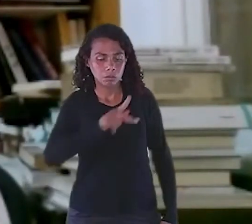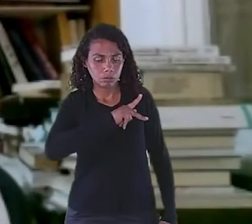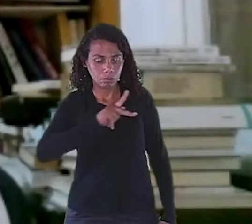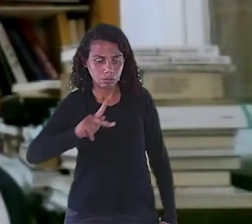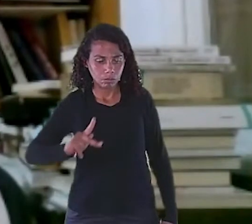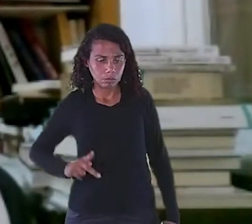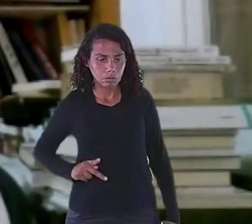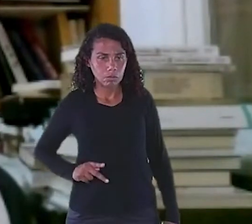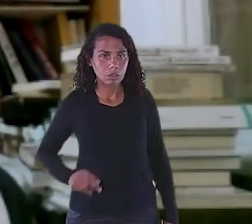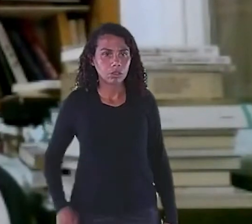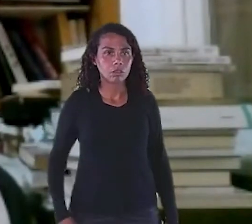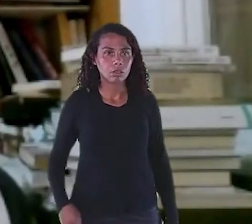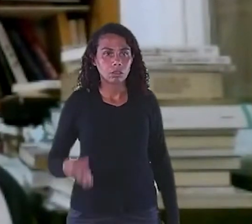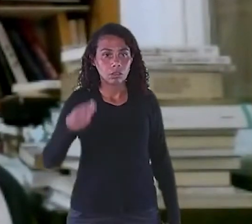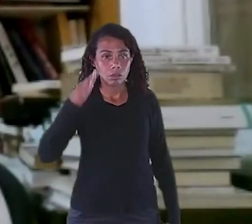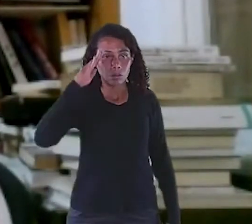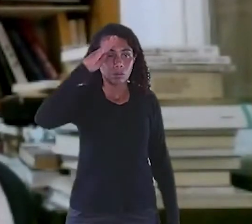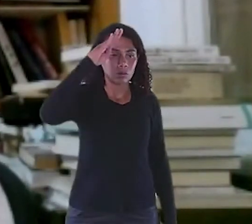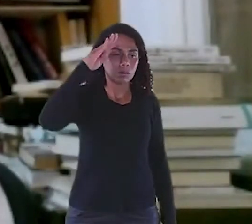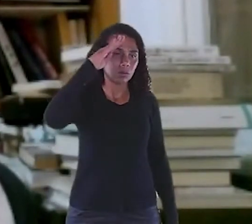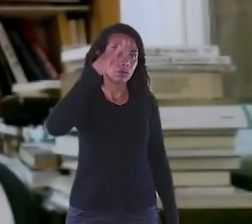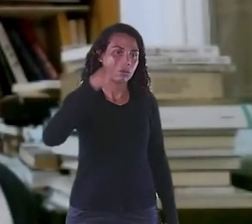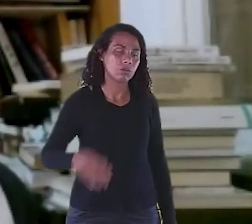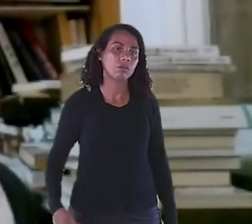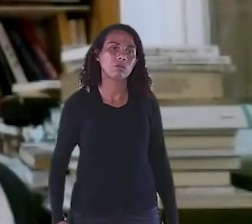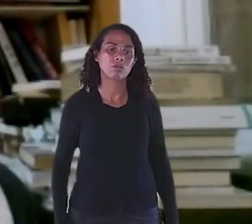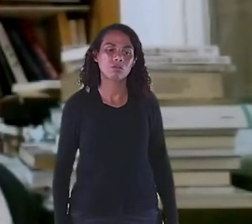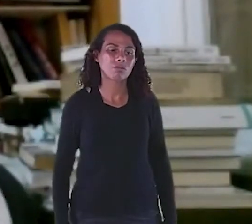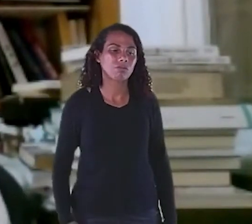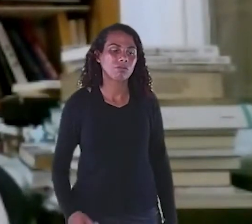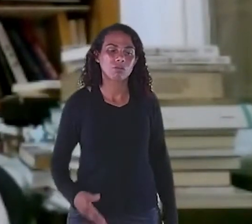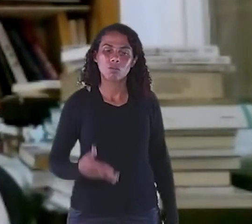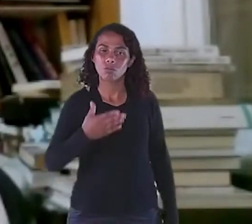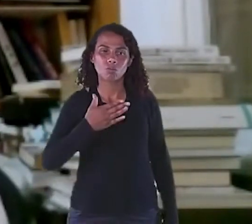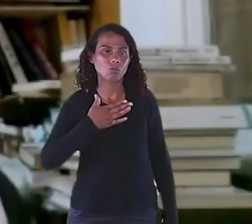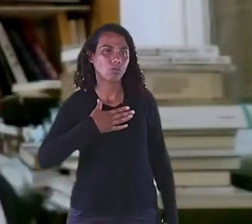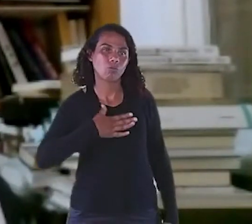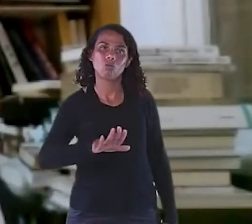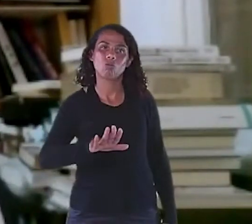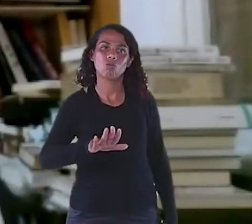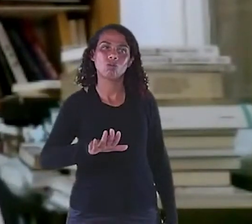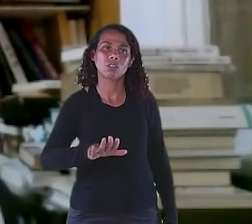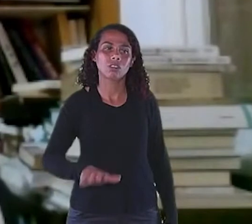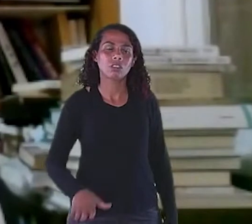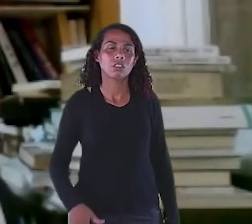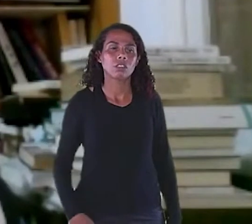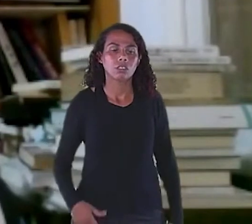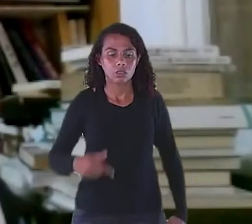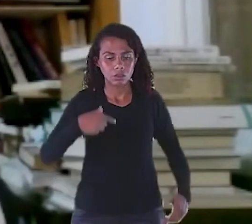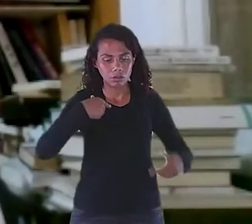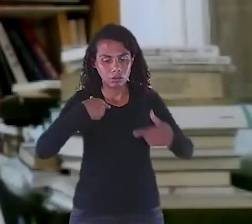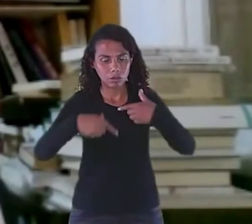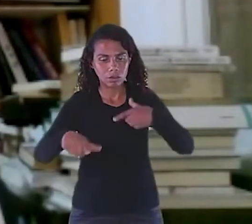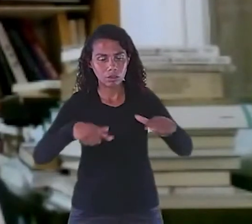essas coisas não facilitam propriamente, ou pelo menos não facilitam sempre o trabalho de